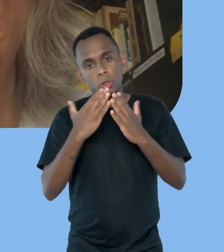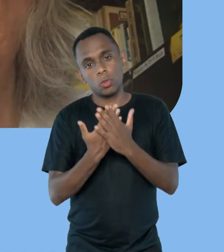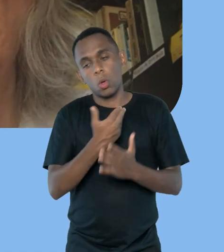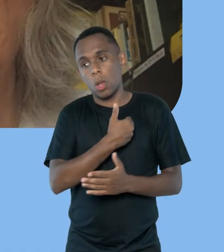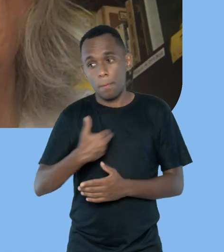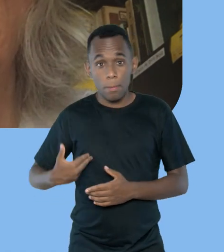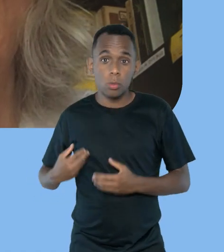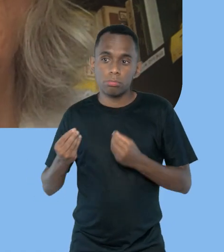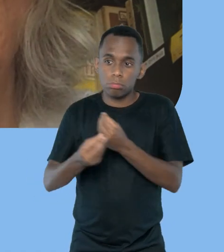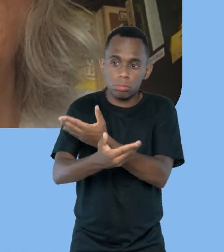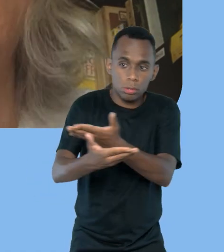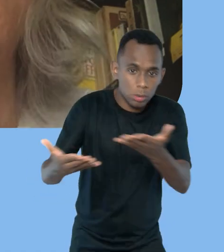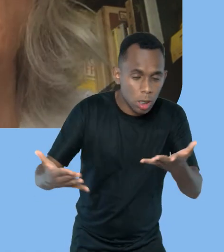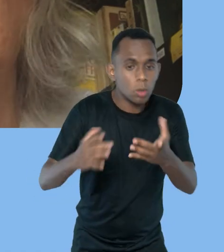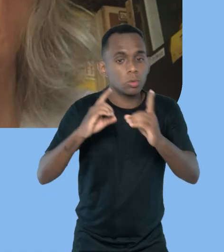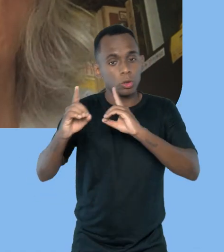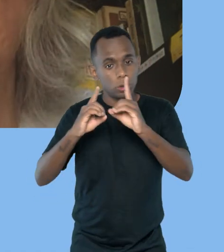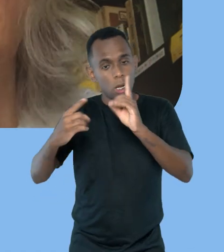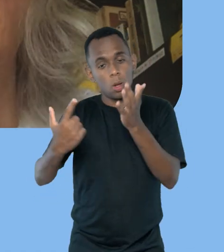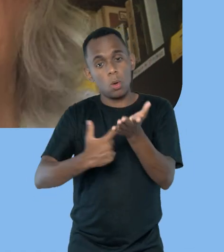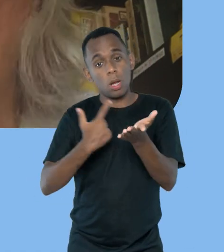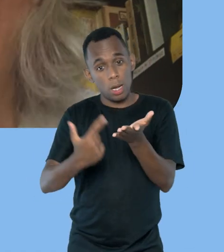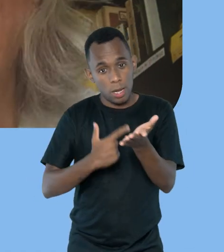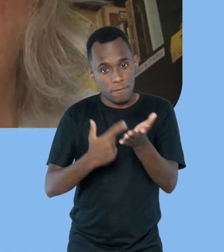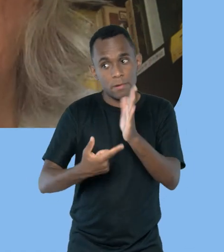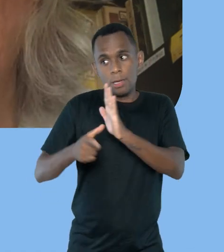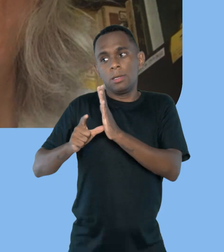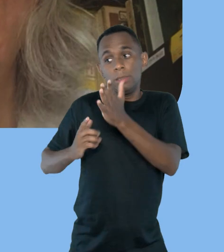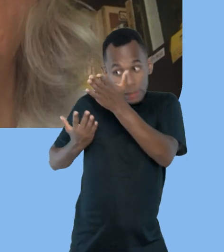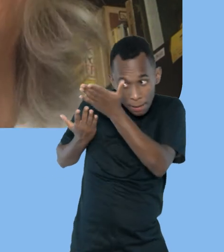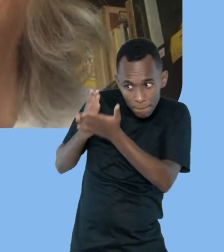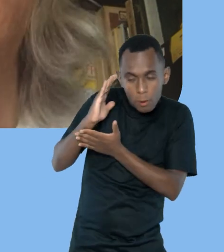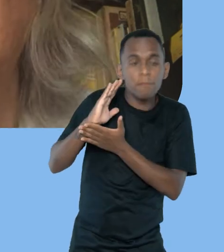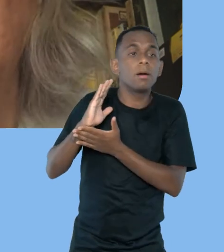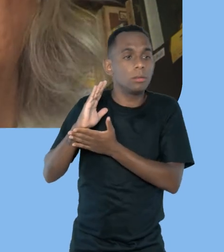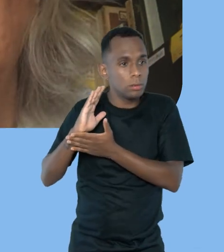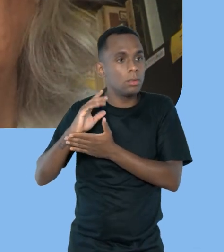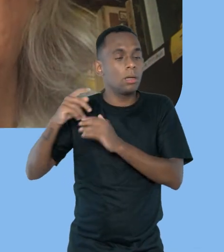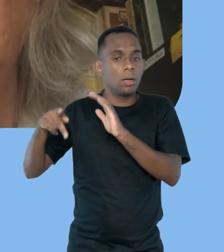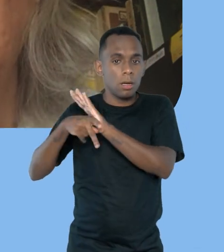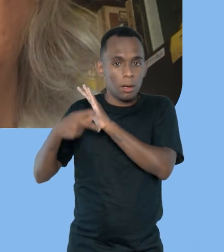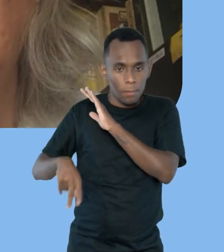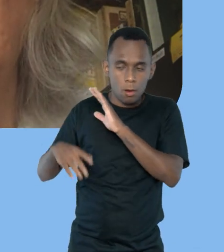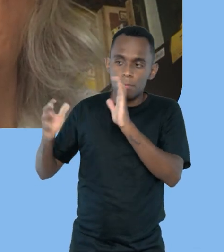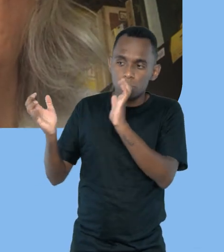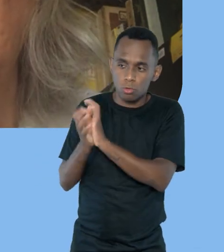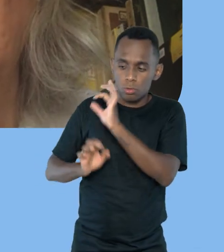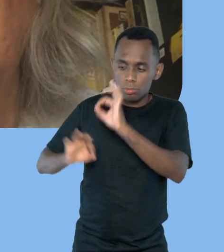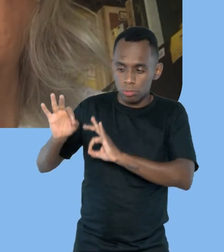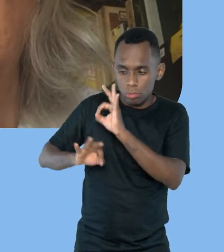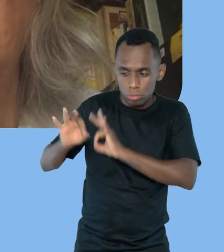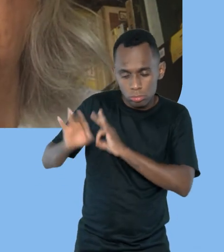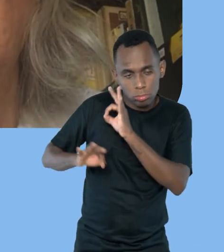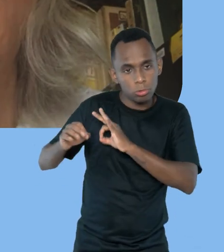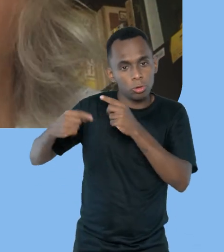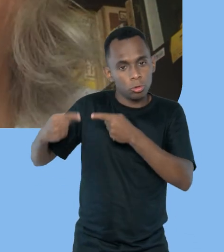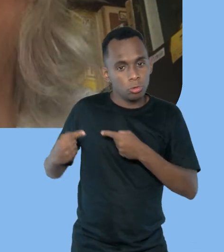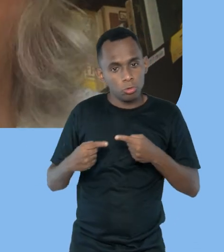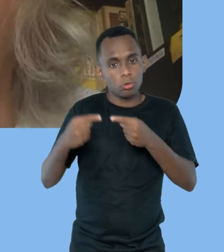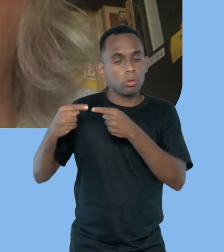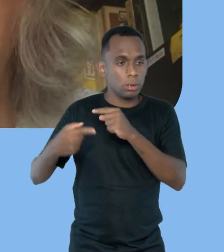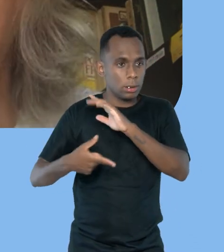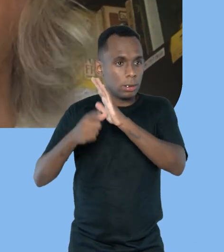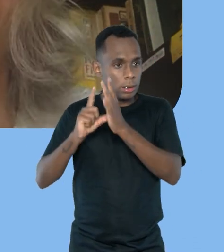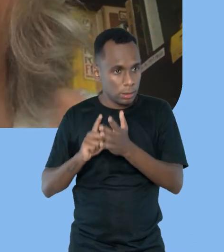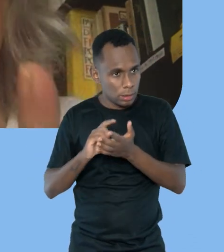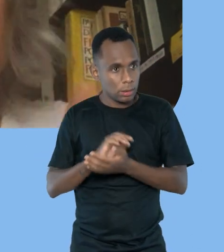públicas recebem os livros didáticos pré-aprovados, né, por uma linha editorial, né? Antes de